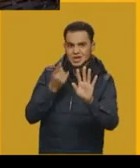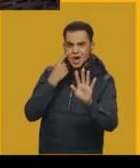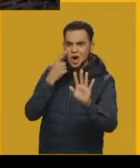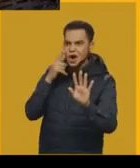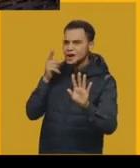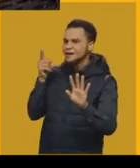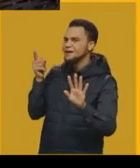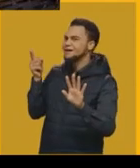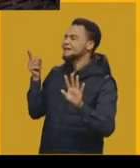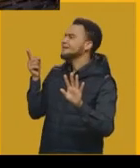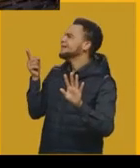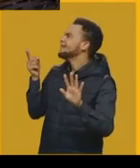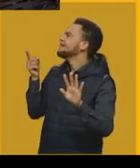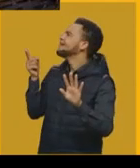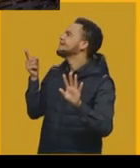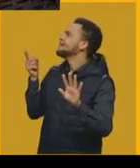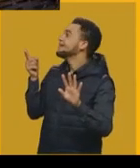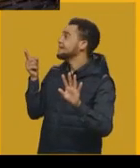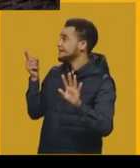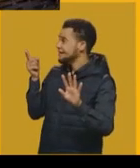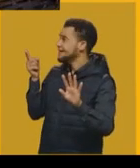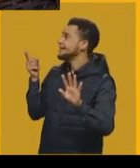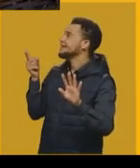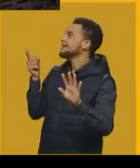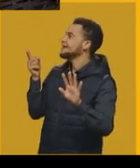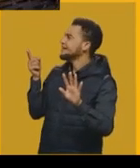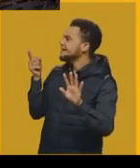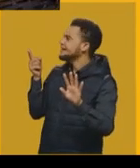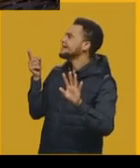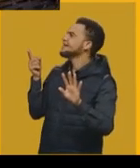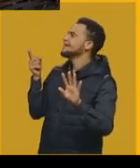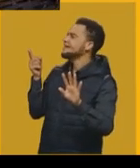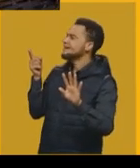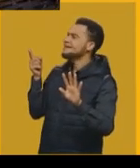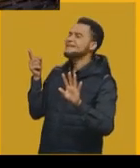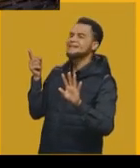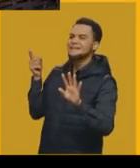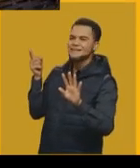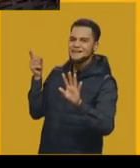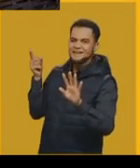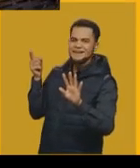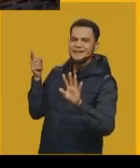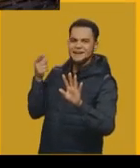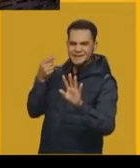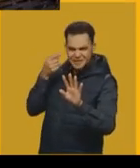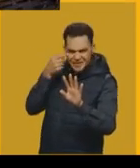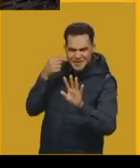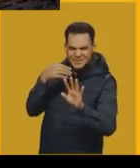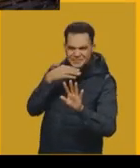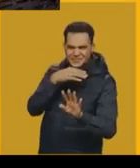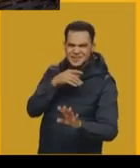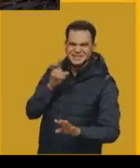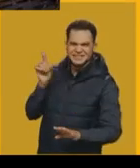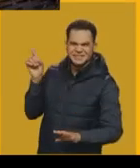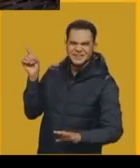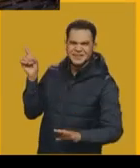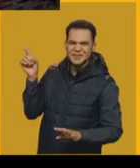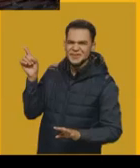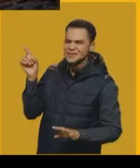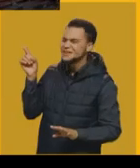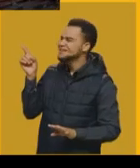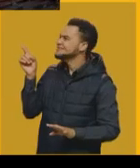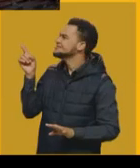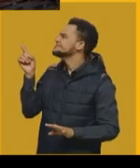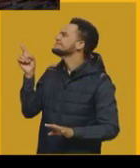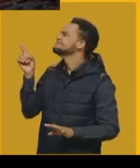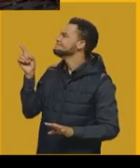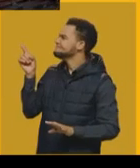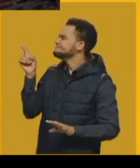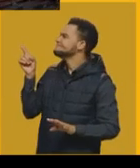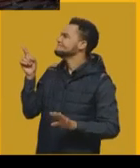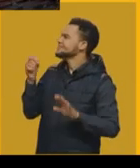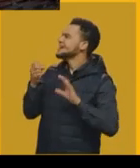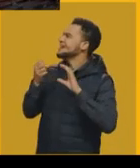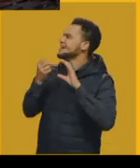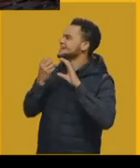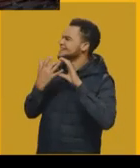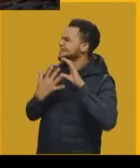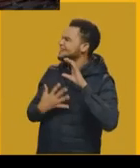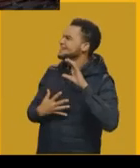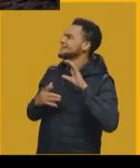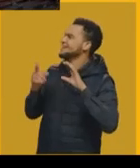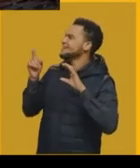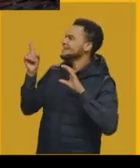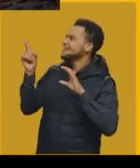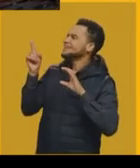ela é uma imagem de Joanesburgo, e ela mostra para a gente também aspectos que comumente não se vê